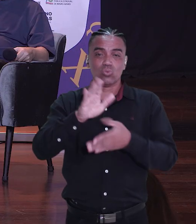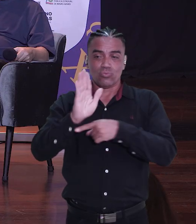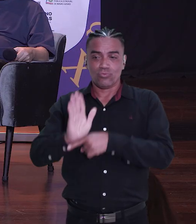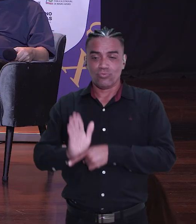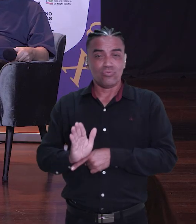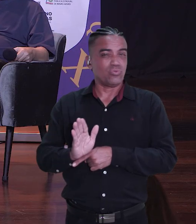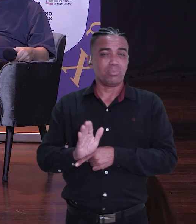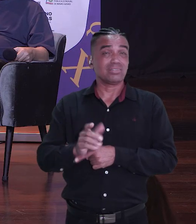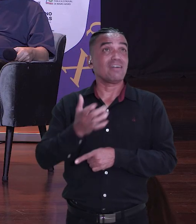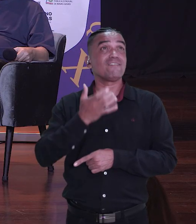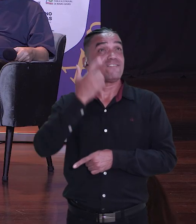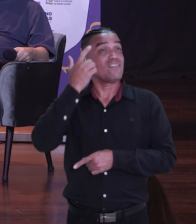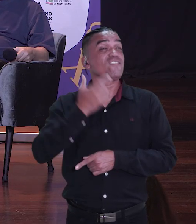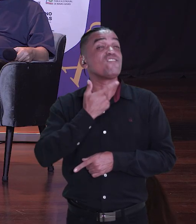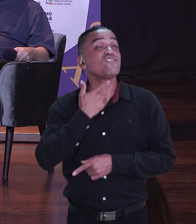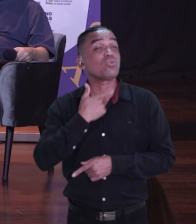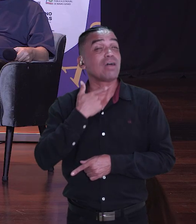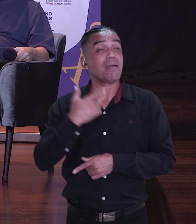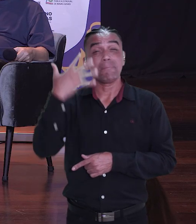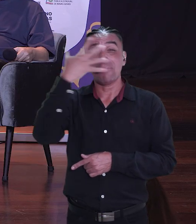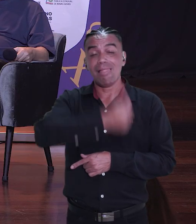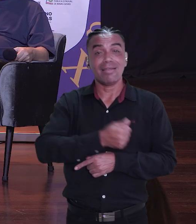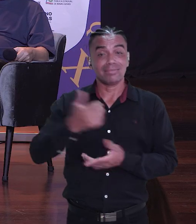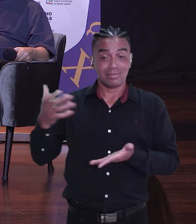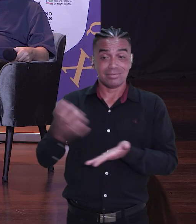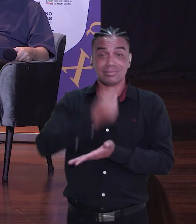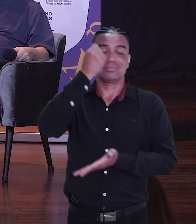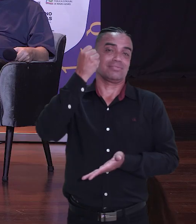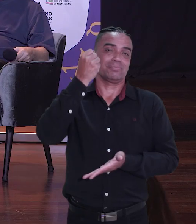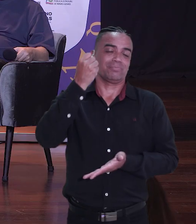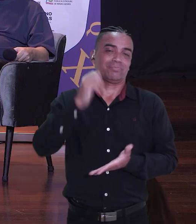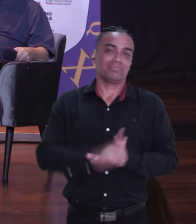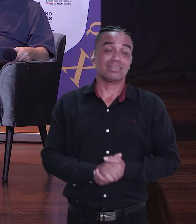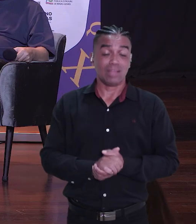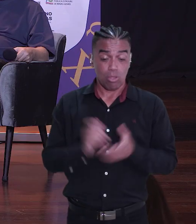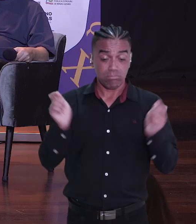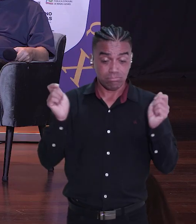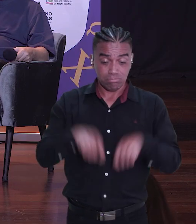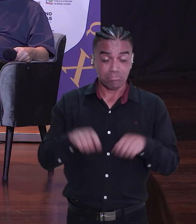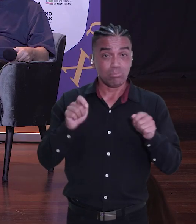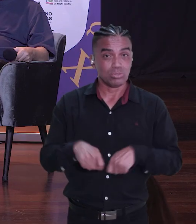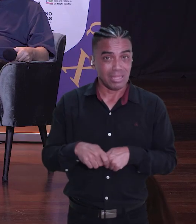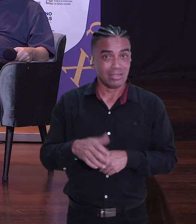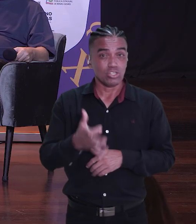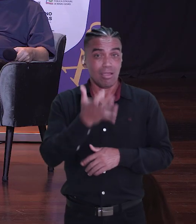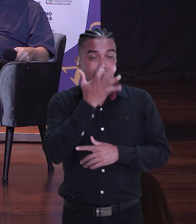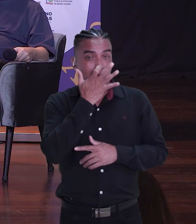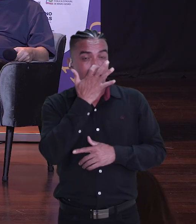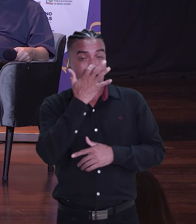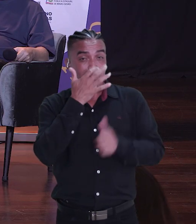obsessão pela beleza que ele tem, é o que salva ele. Então, eu tive a possibilidade